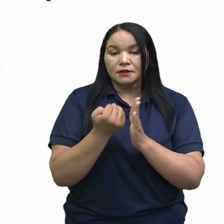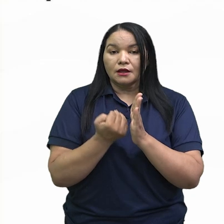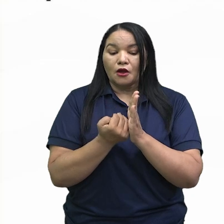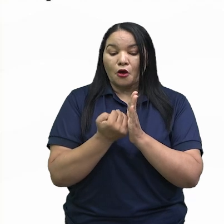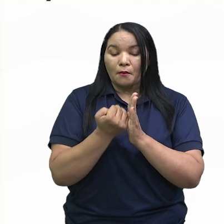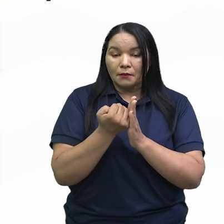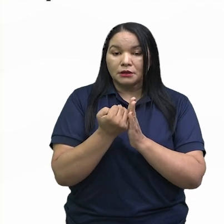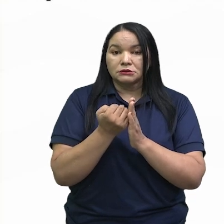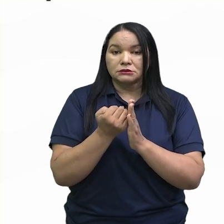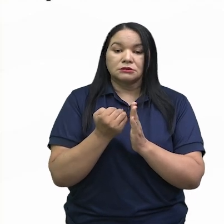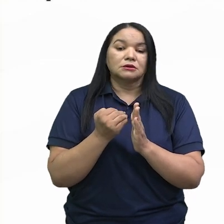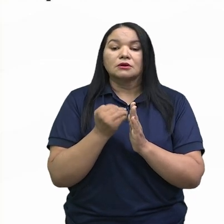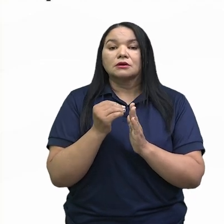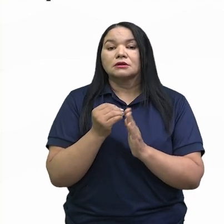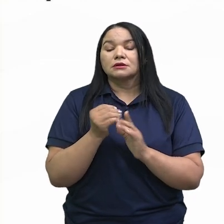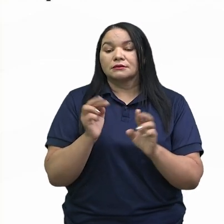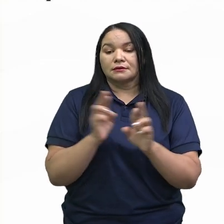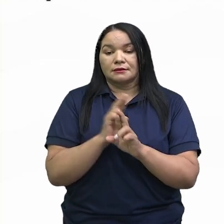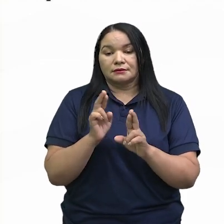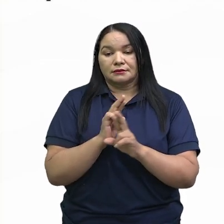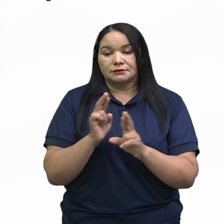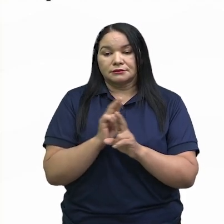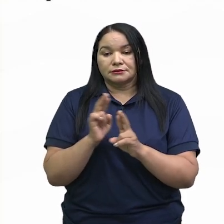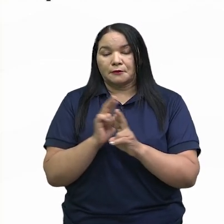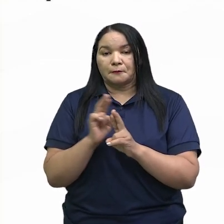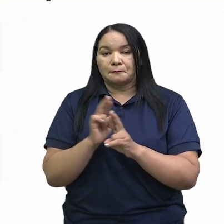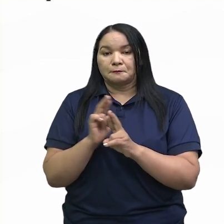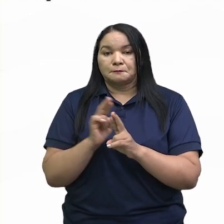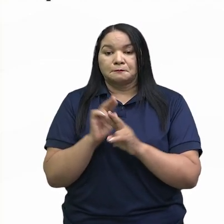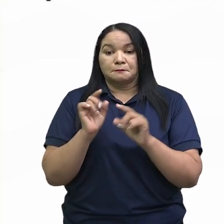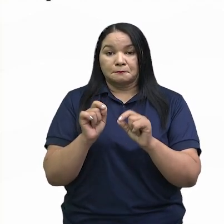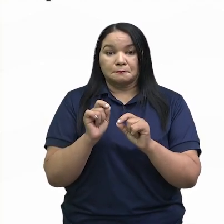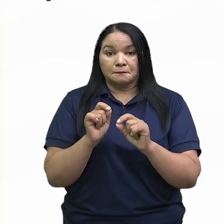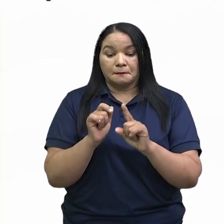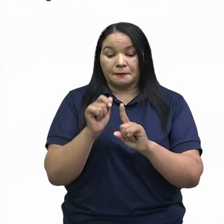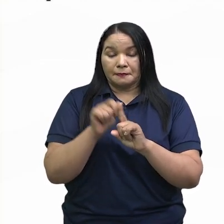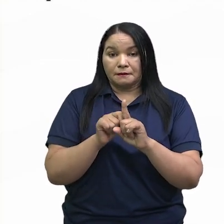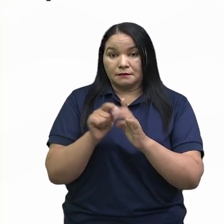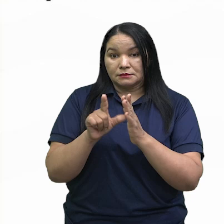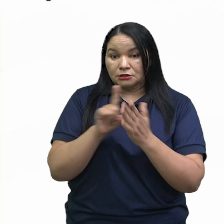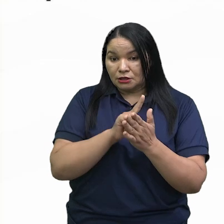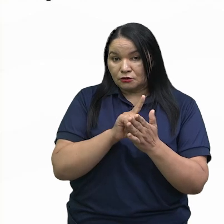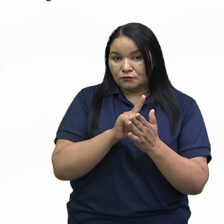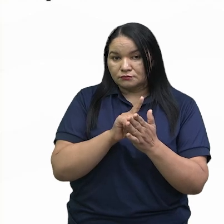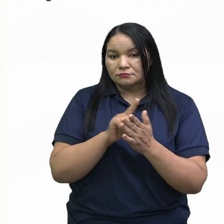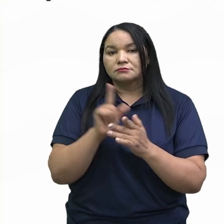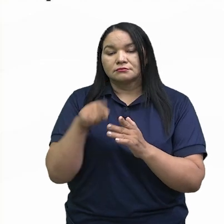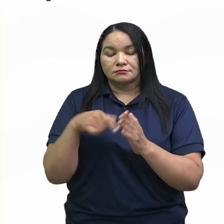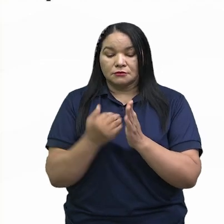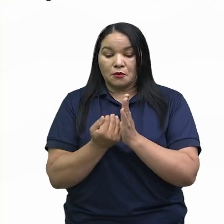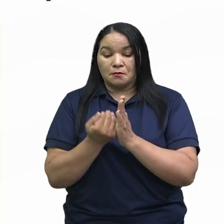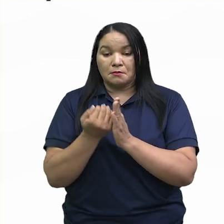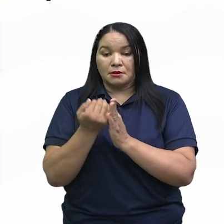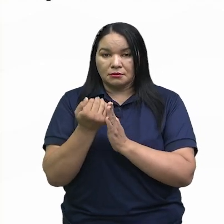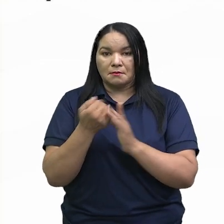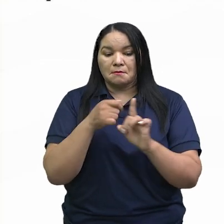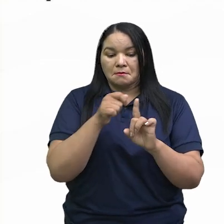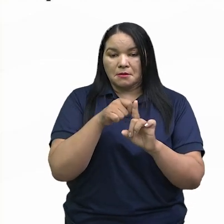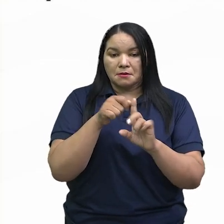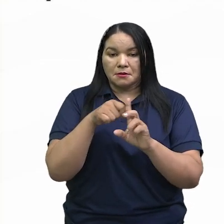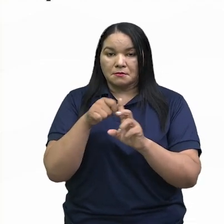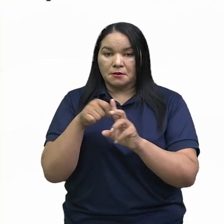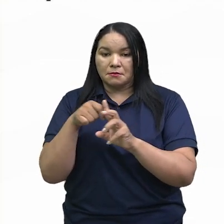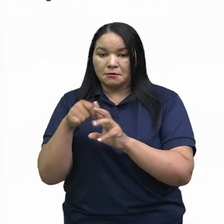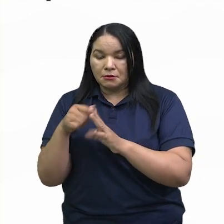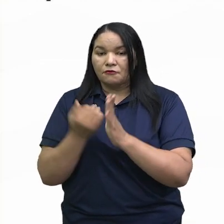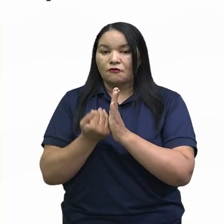ele vai aumentando em relação ao mês anterior. Então, ele vai aumentando mensalmente,